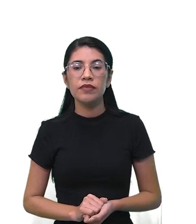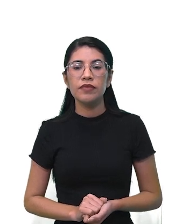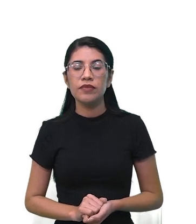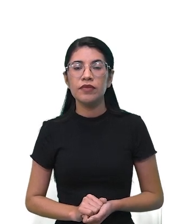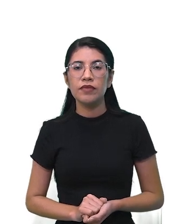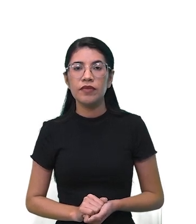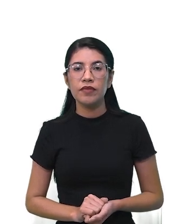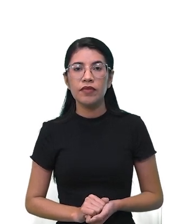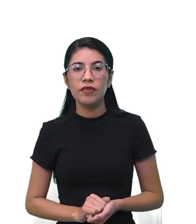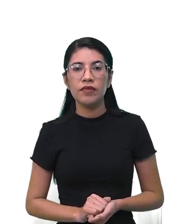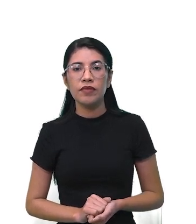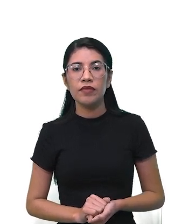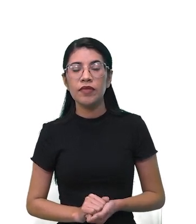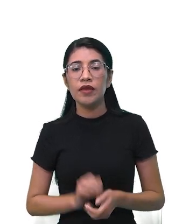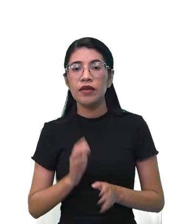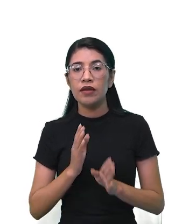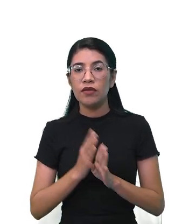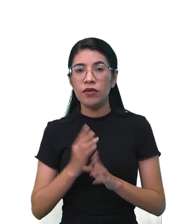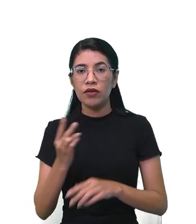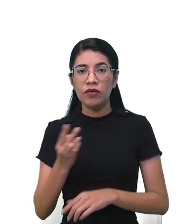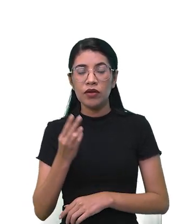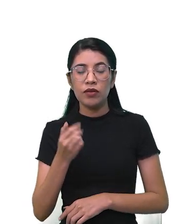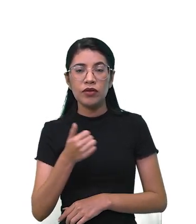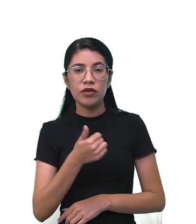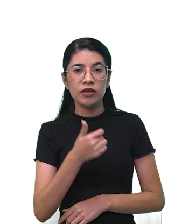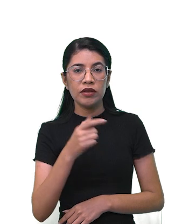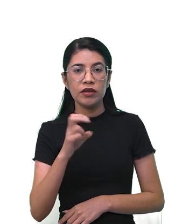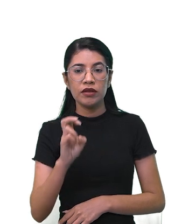15 graus. Muito bem.